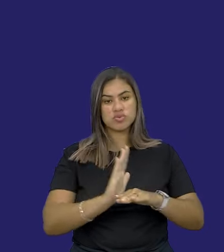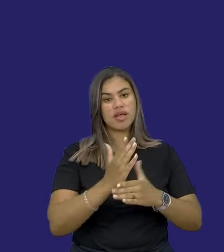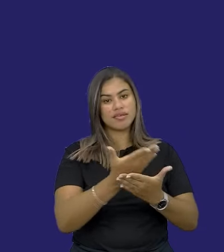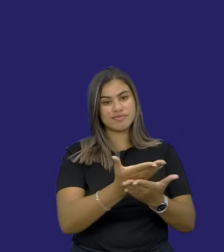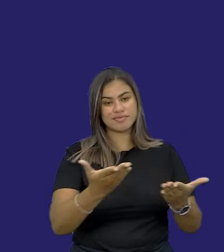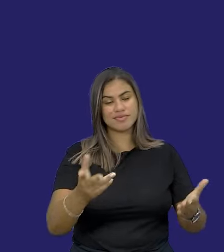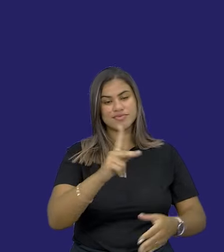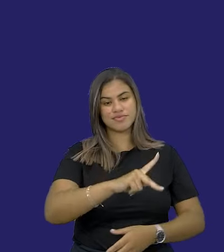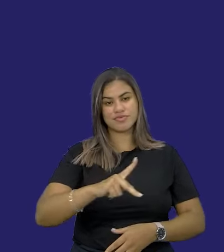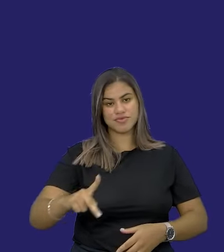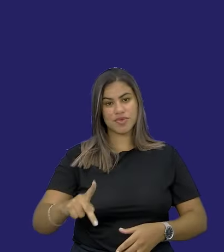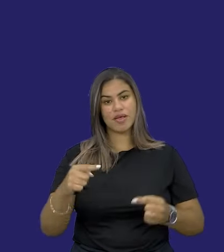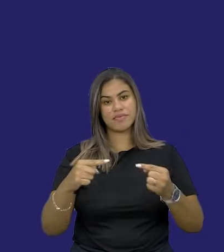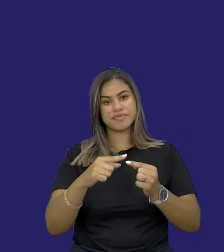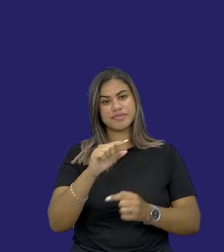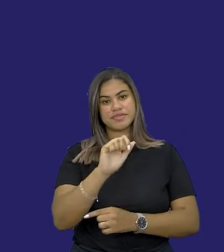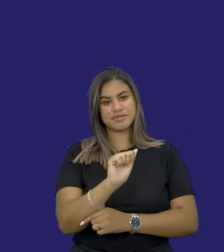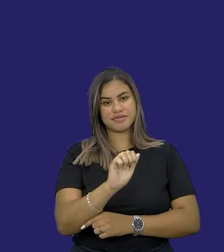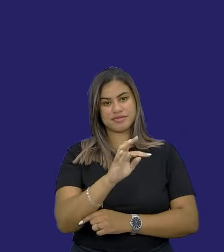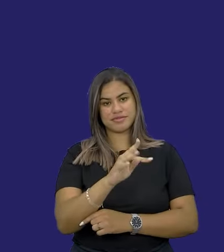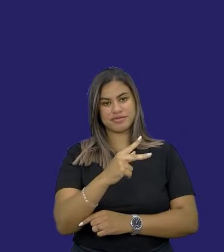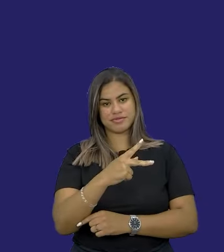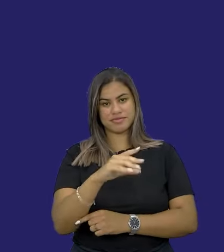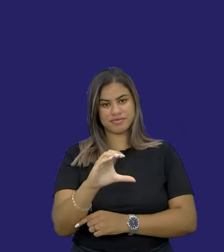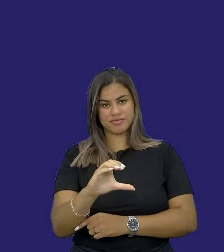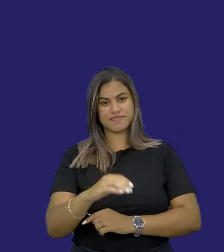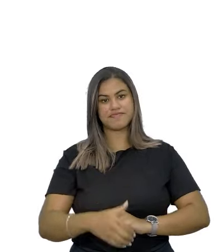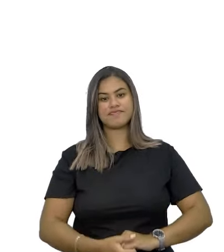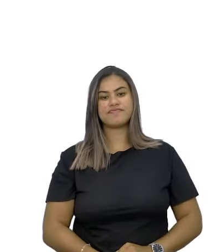vocês durante as ATPCs.